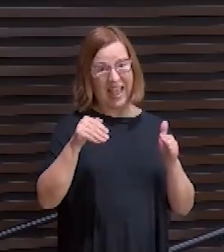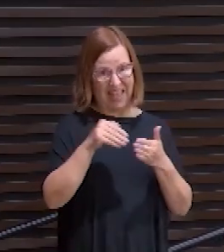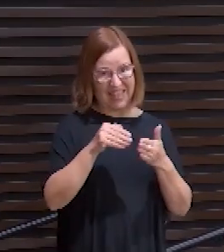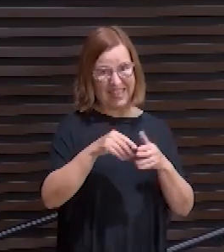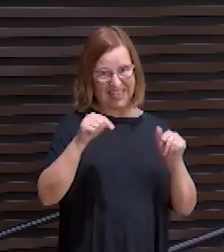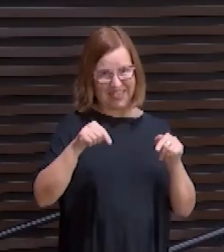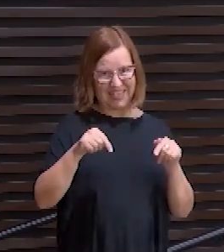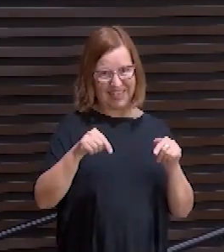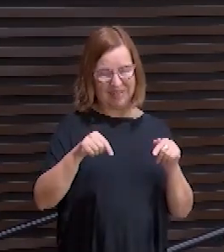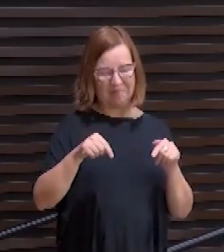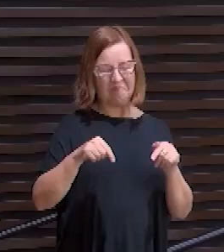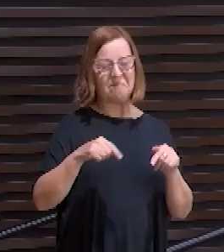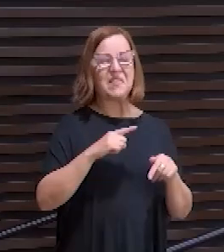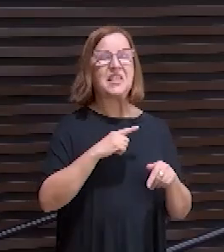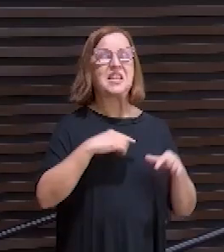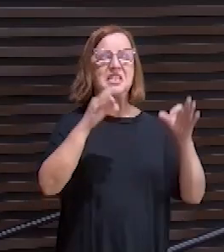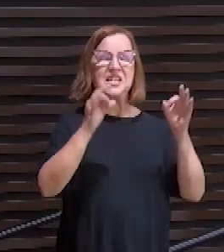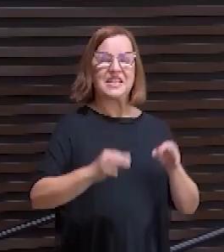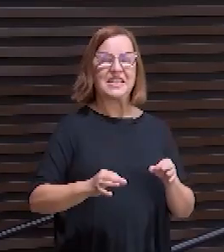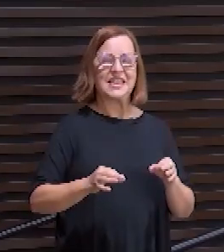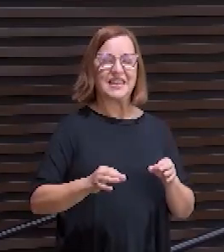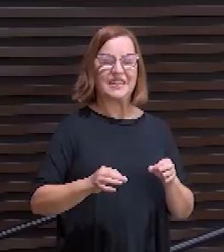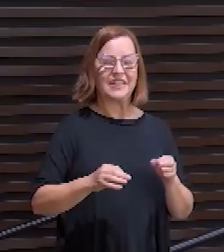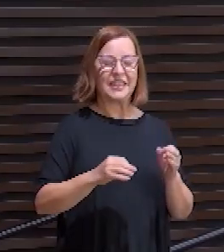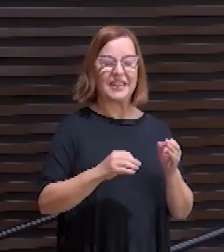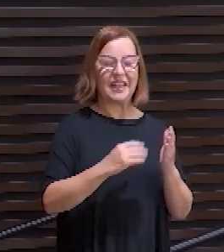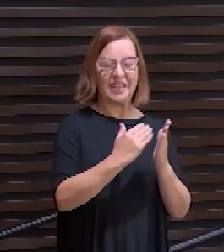o restante há de se cumprir.